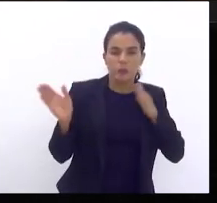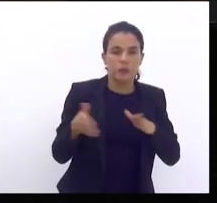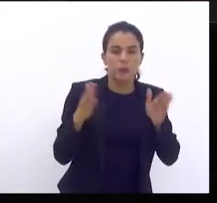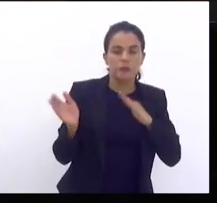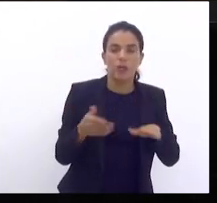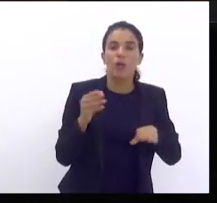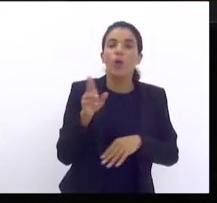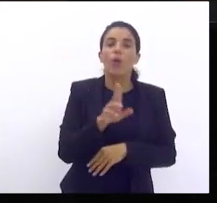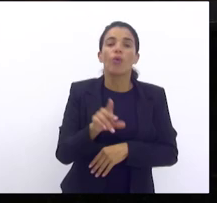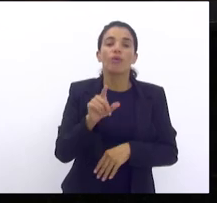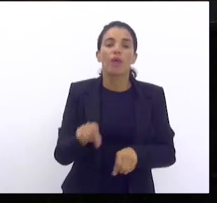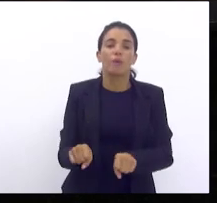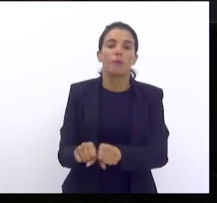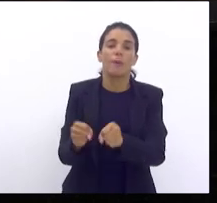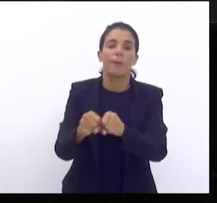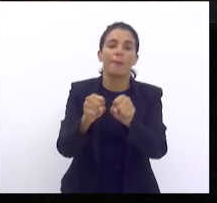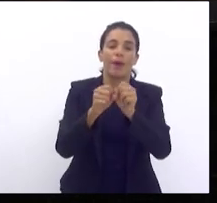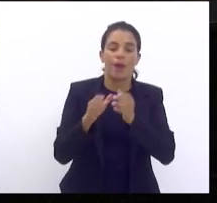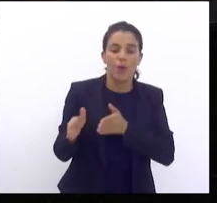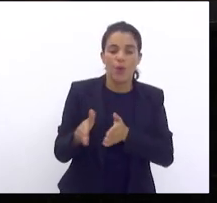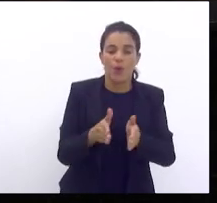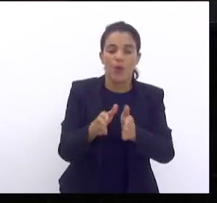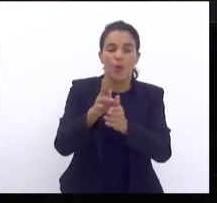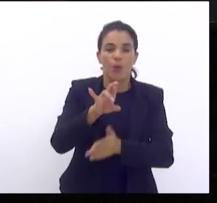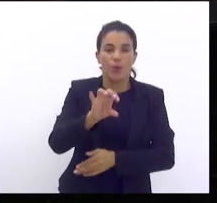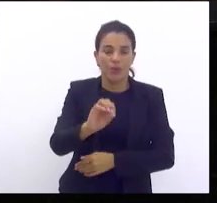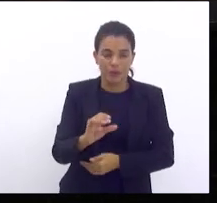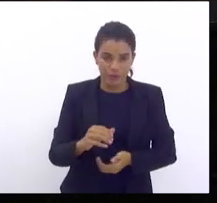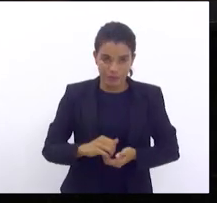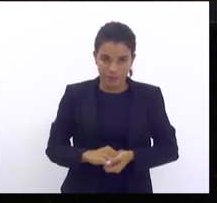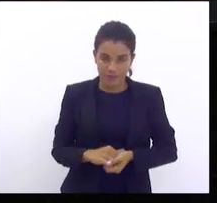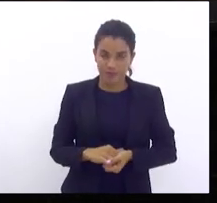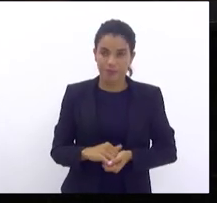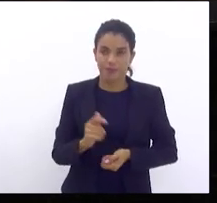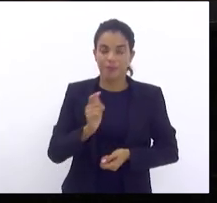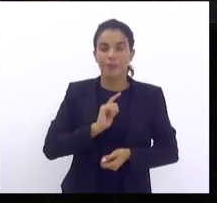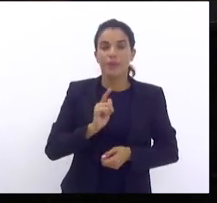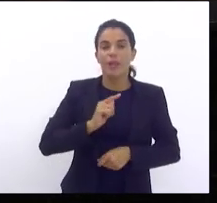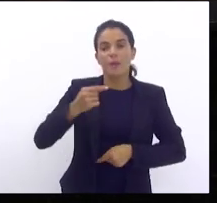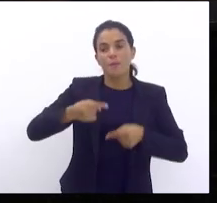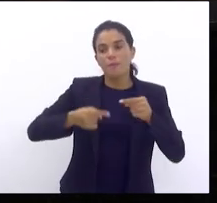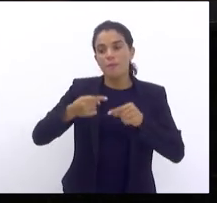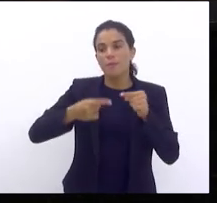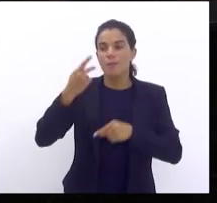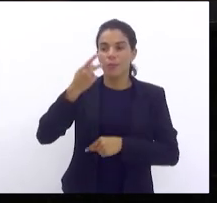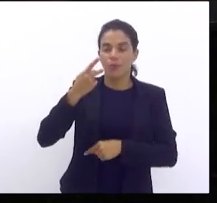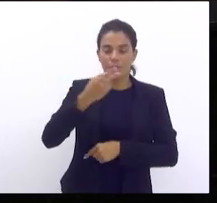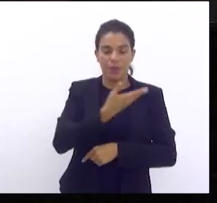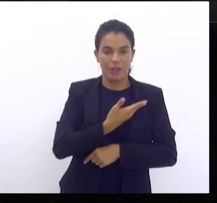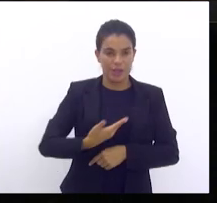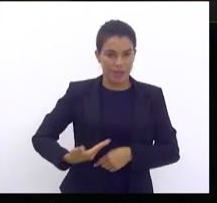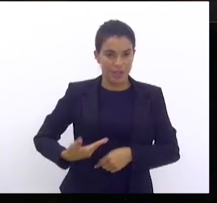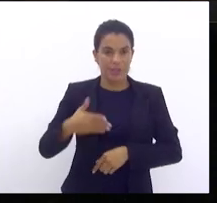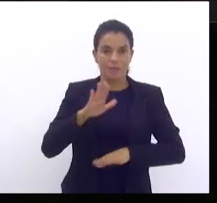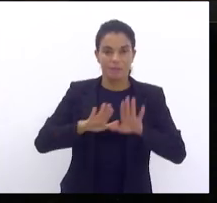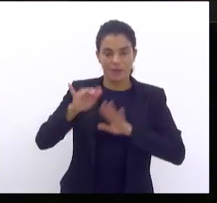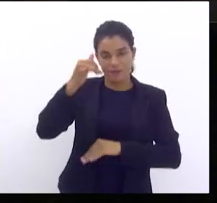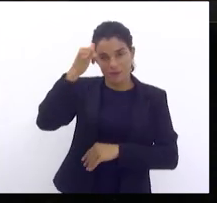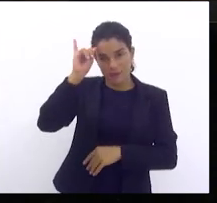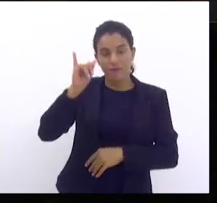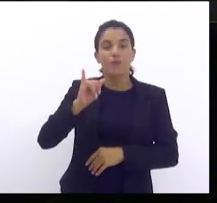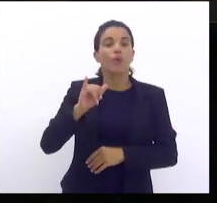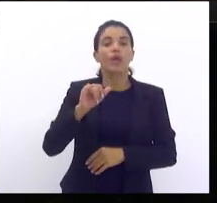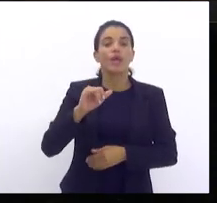serve para destruir os bens naturais a gente tem uma política preventiva de Defesa Civil